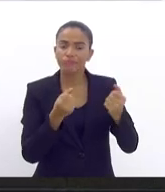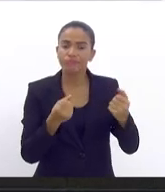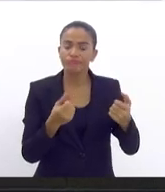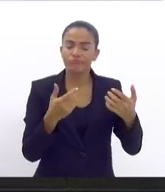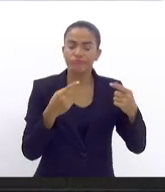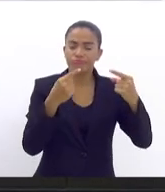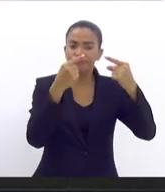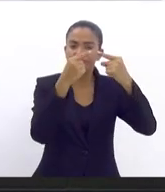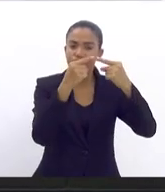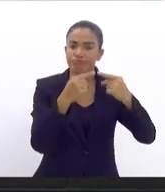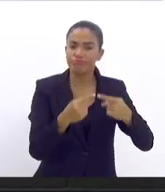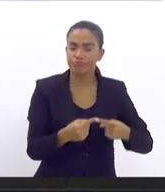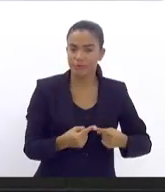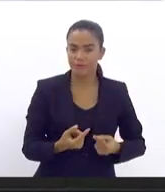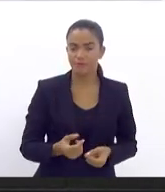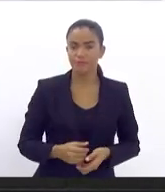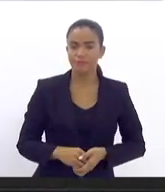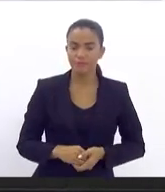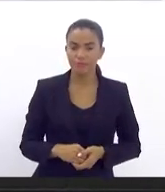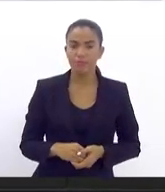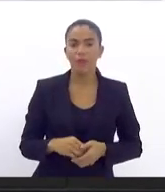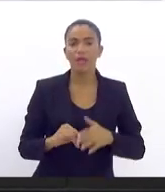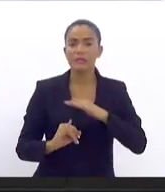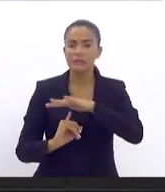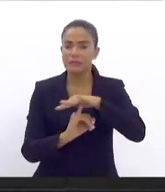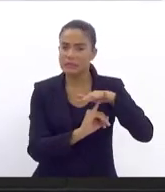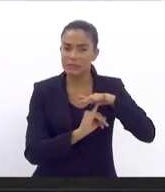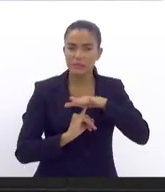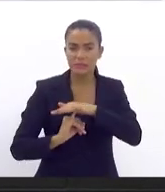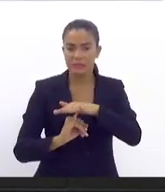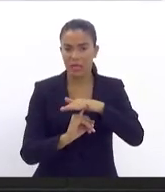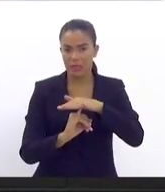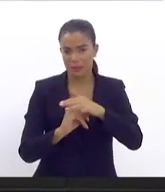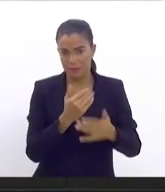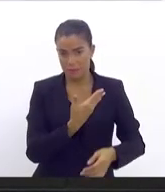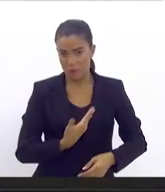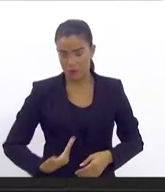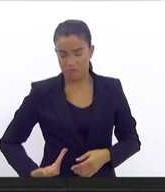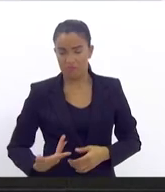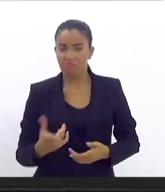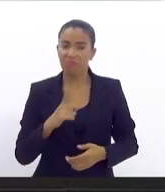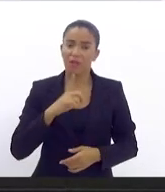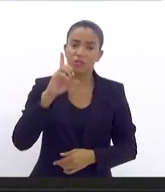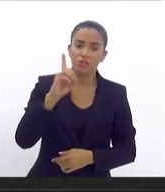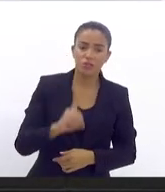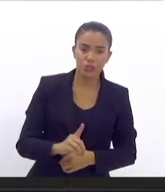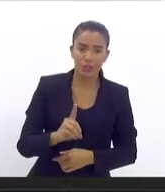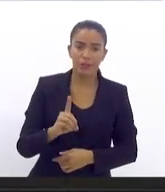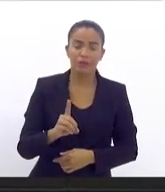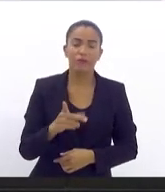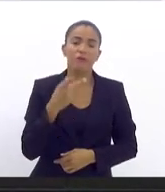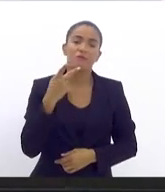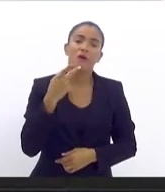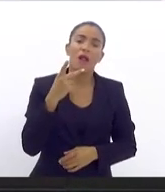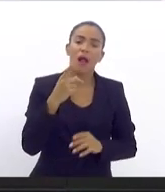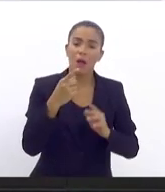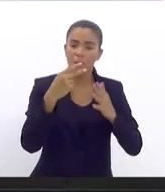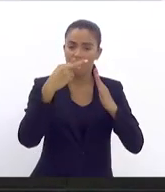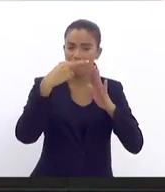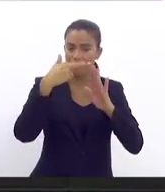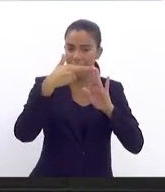benefícios que as entidades detentoras de utilidade pública teriam direito por dizer, através desse